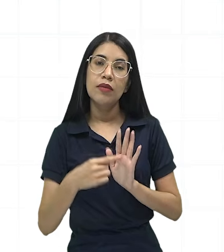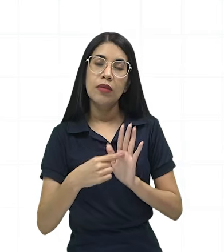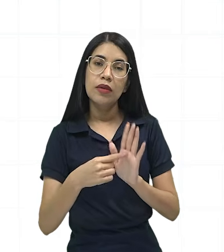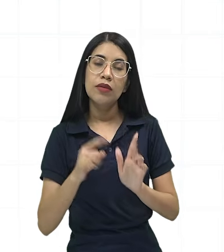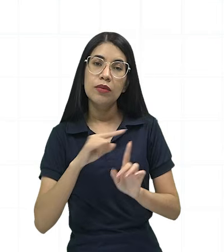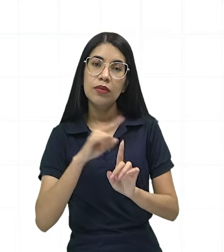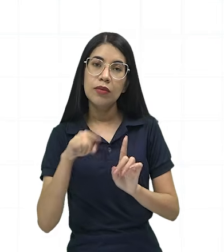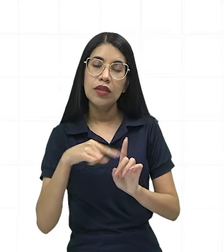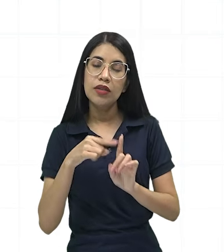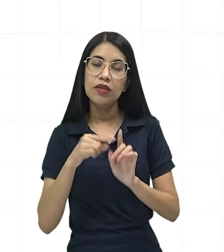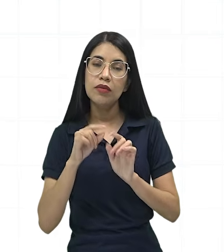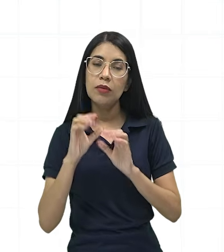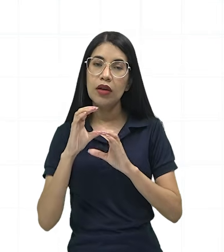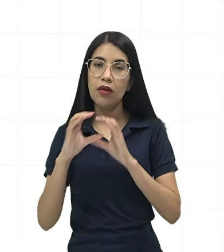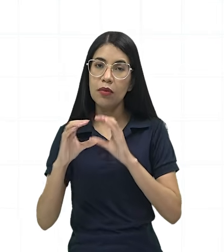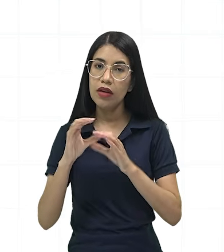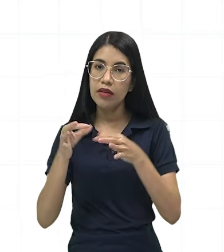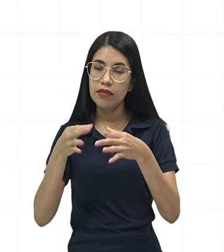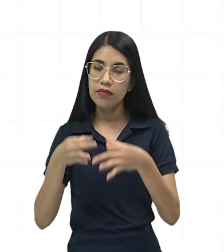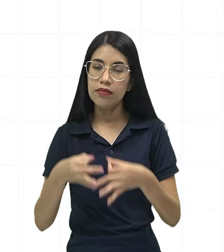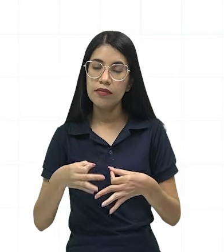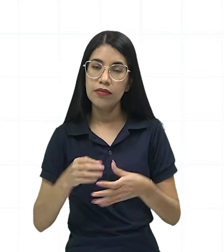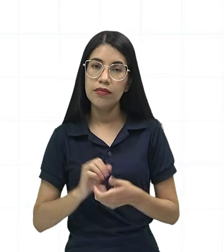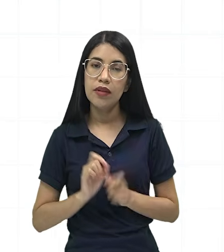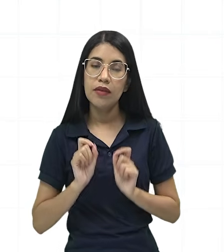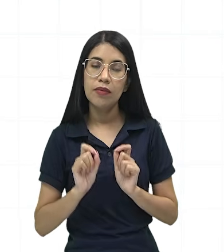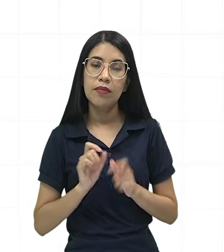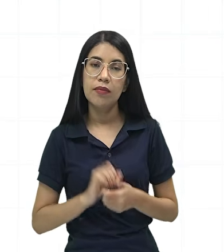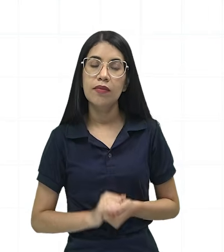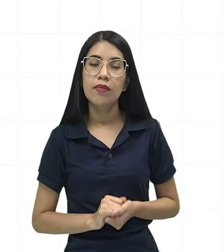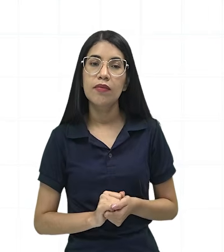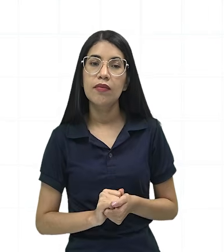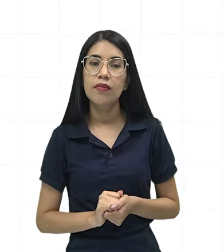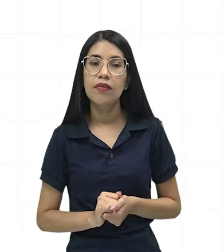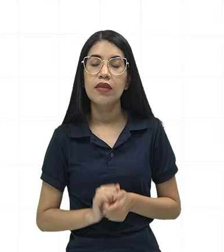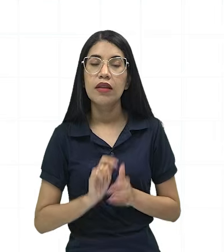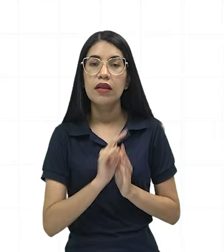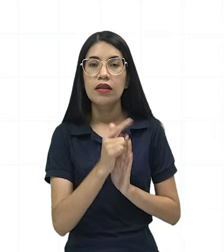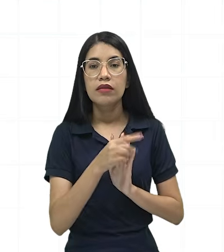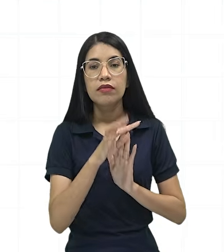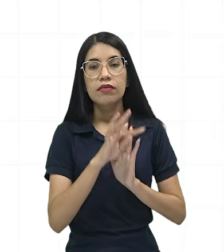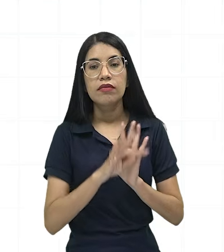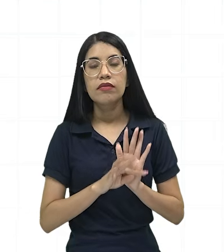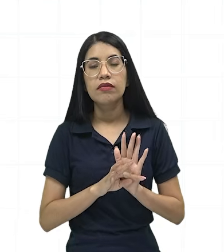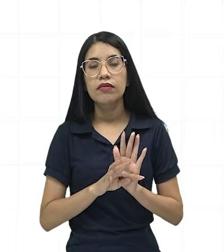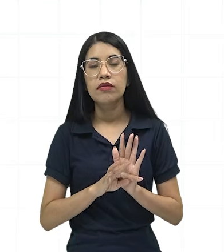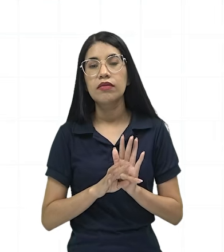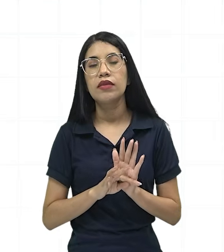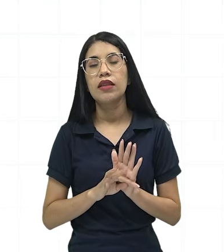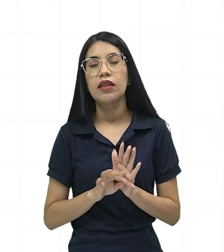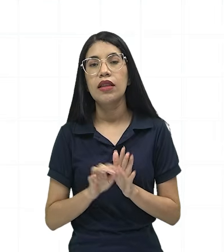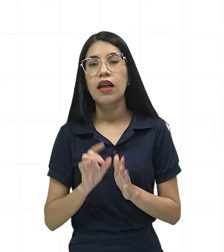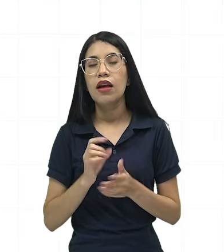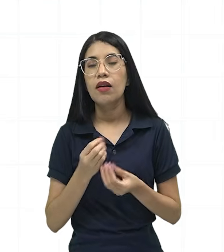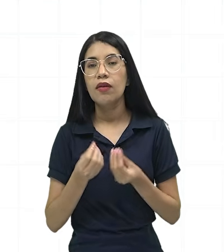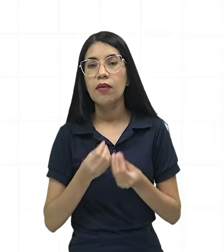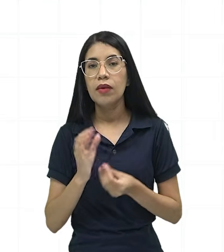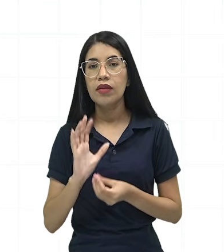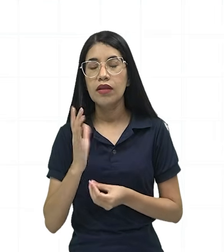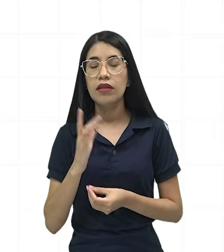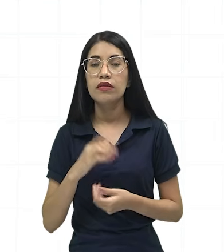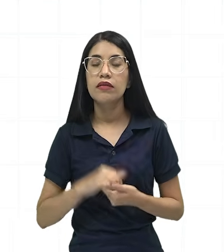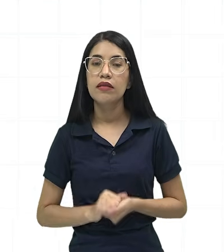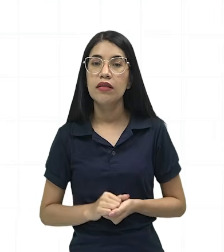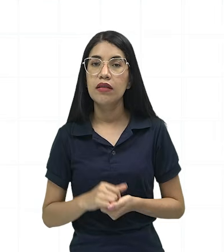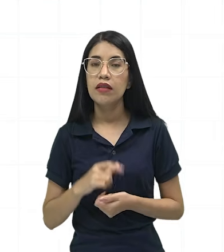intenção comunicativa bem definida. Então, os gêneros textuais, cada um deles tem essa